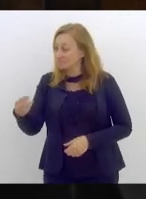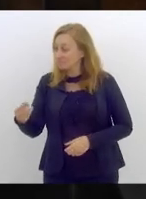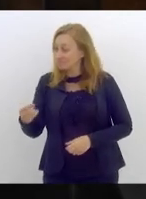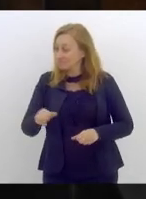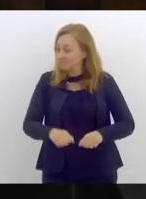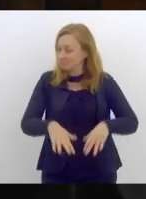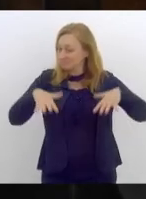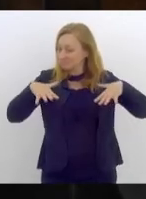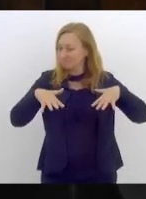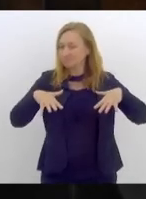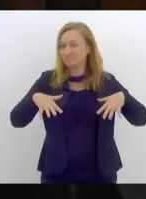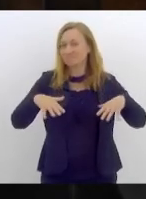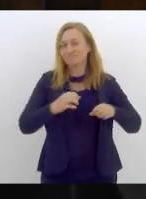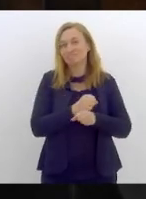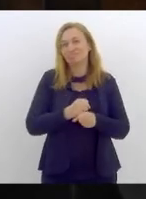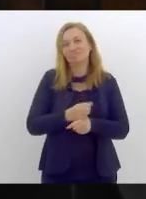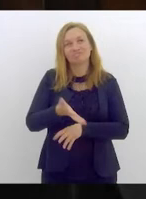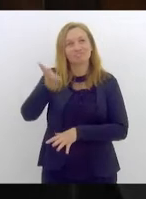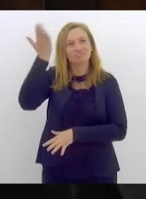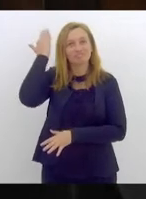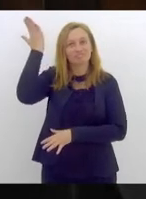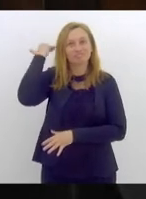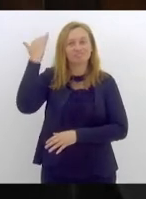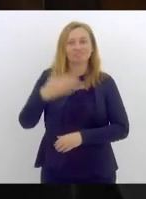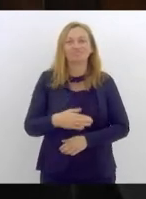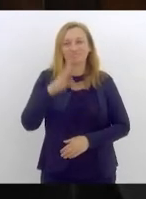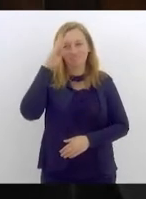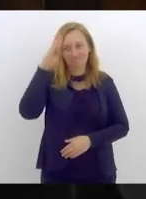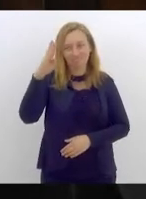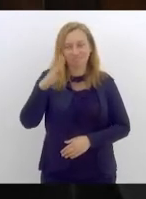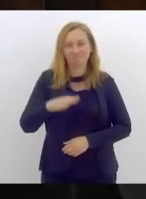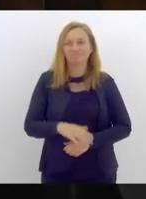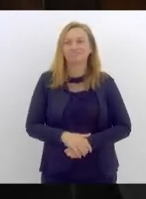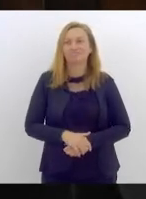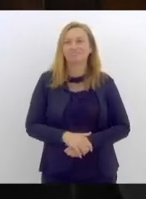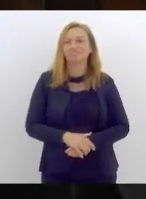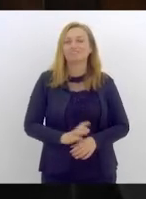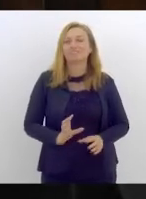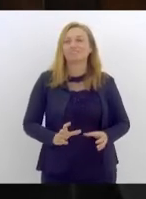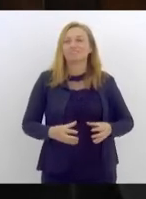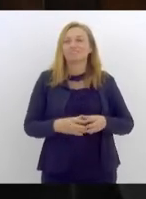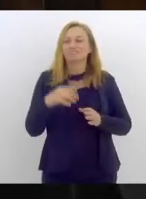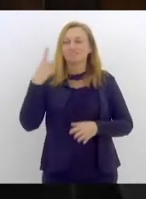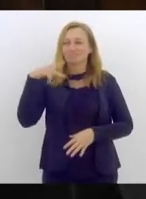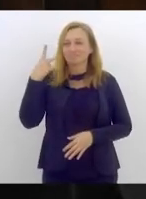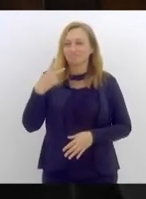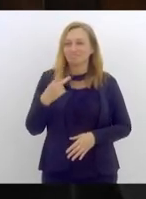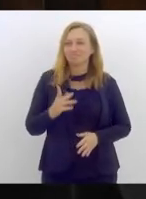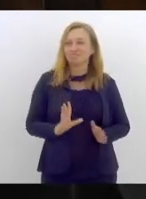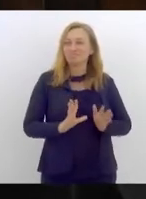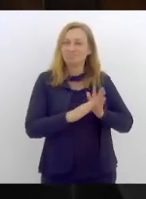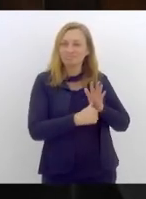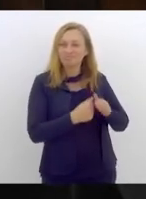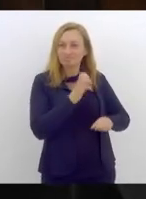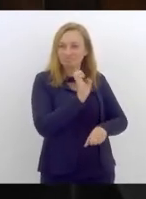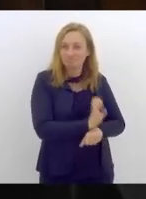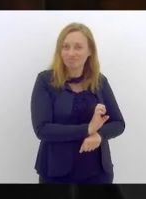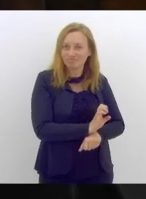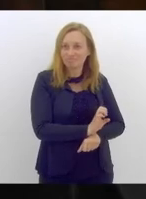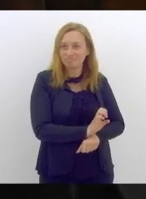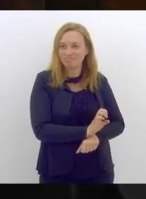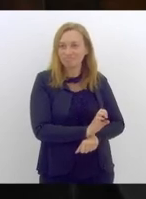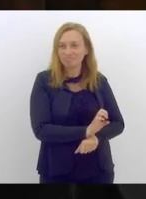na legislatura passada quando o principal elemento da conjuntura política brasileira foi o golpe de estado que destituiu